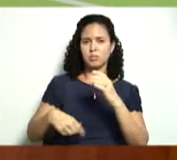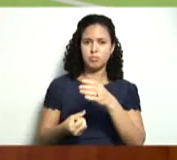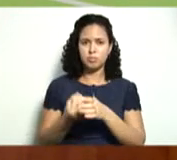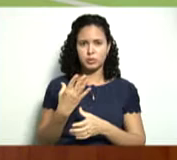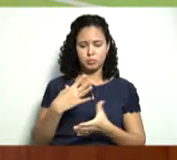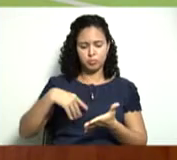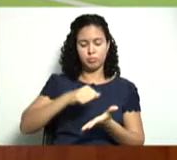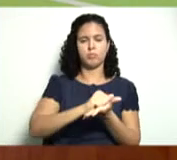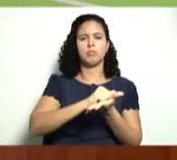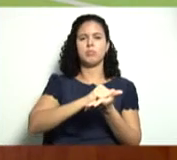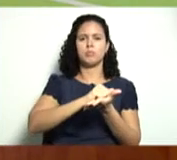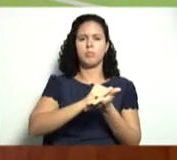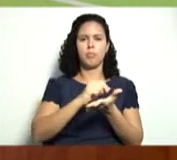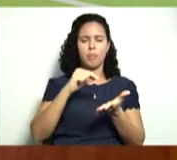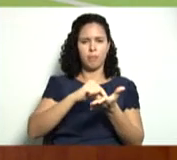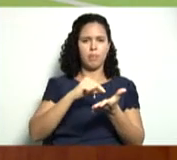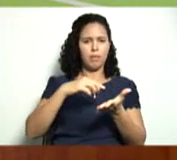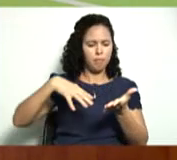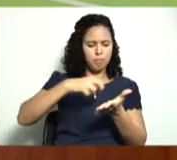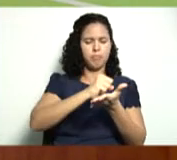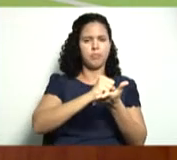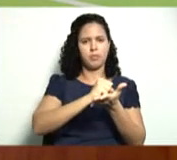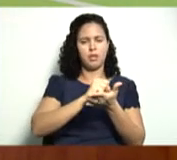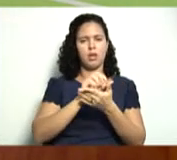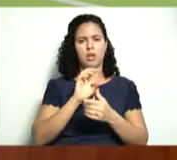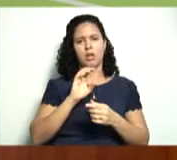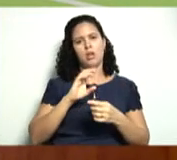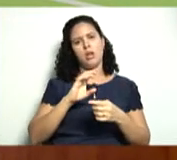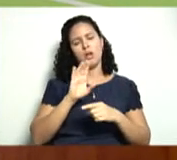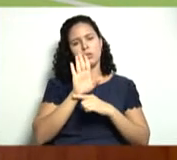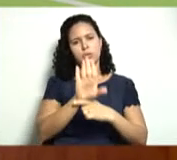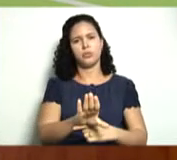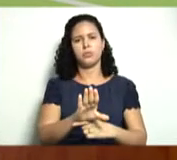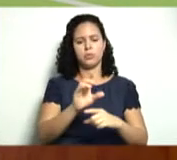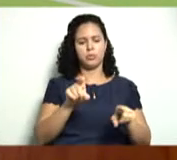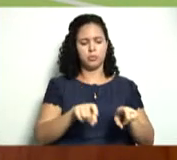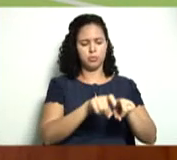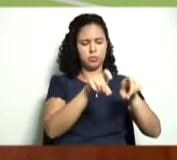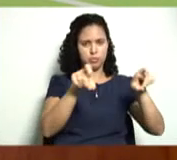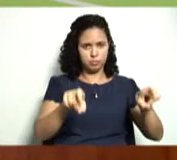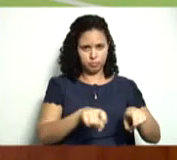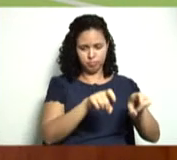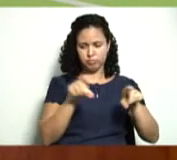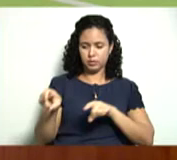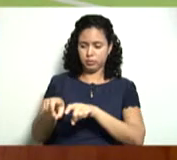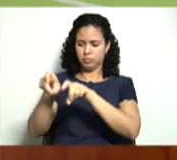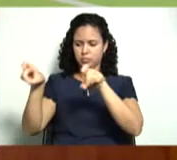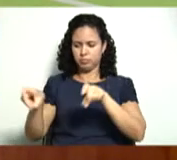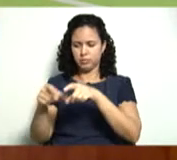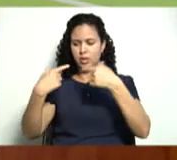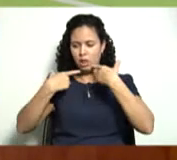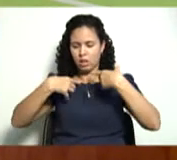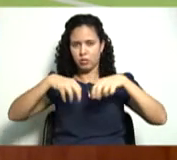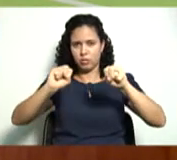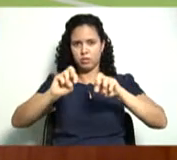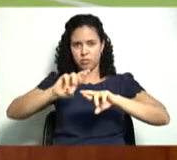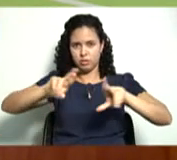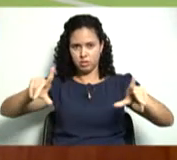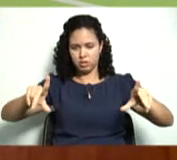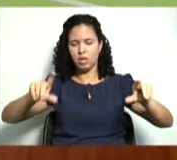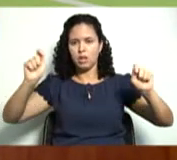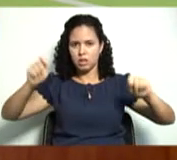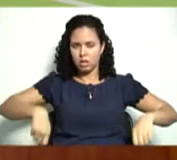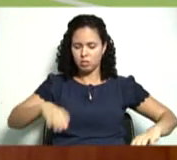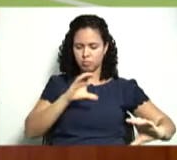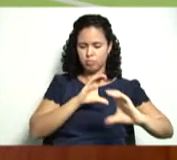nesse protocolo possibilita que computadores com linguagens diferentes digamos assim a grosso modo consigam se comunicar na